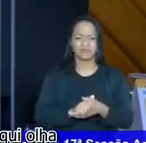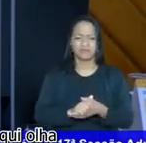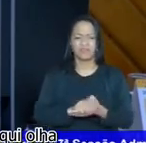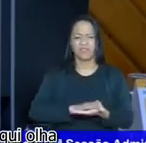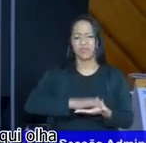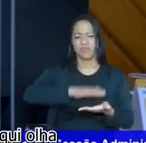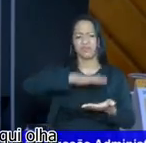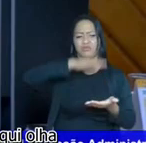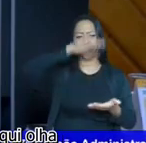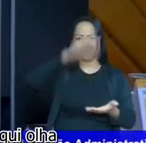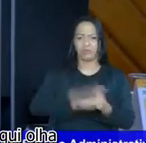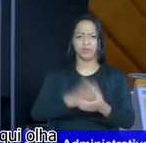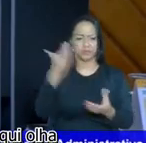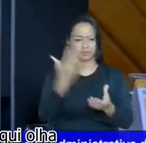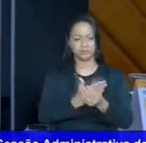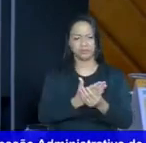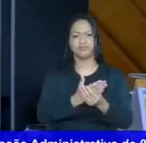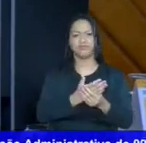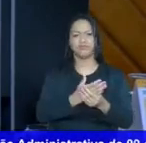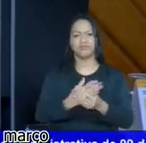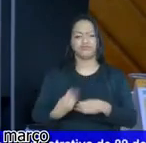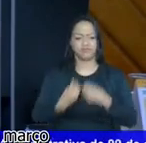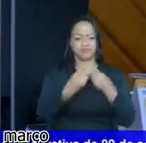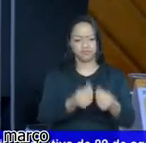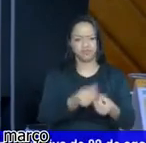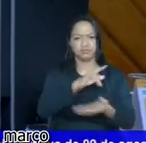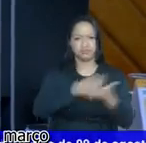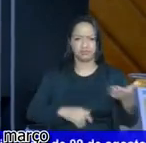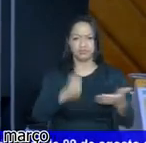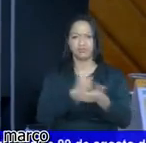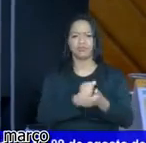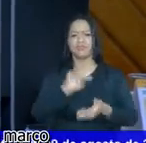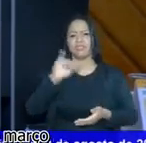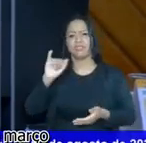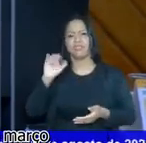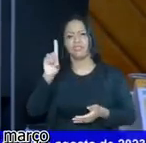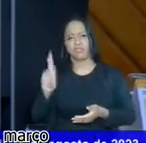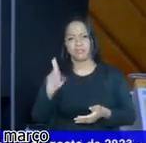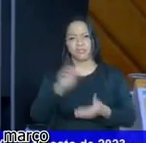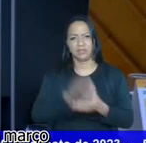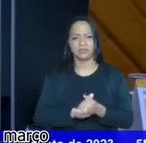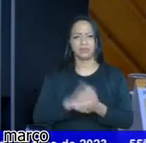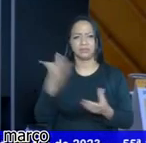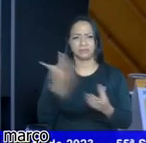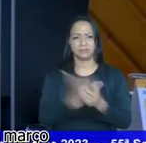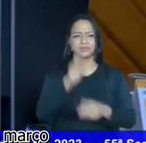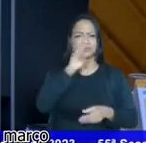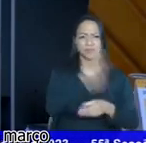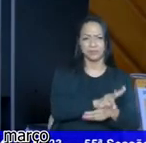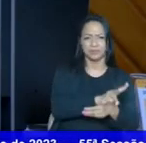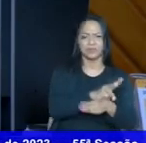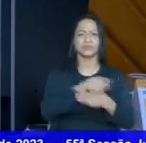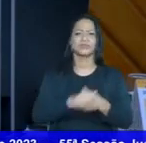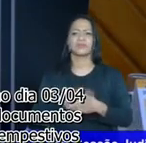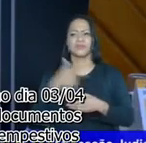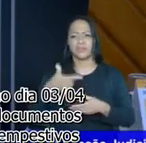foi? Fora do prazo. Aqui, olha. Despacho ID de 27 de março, intimado em publicação no dia 29 de